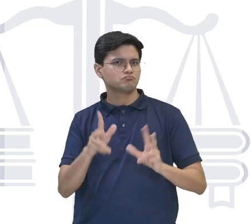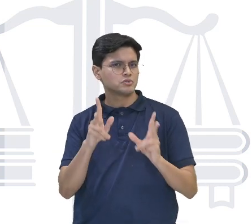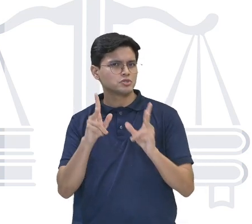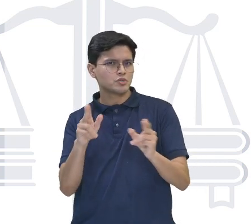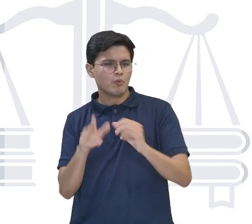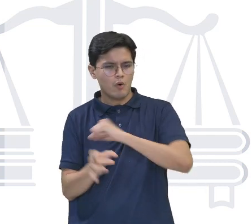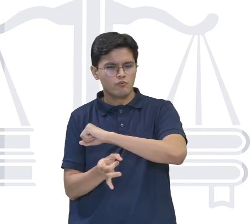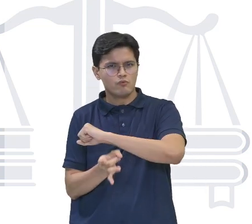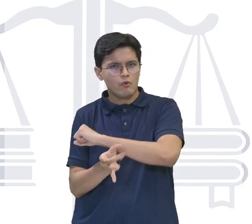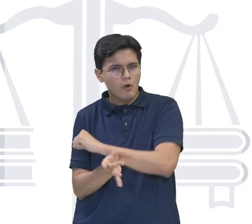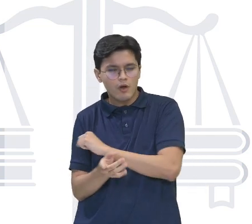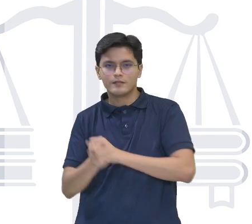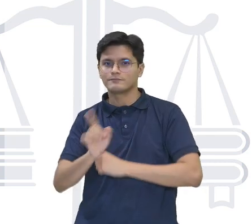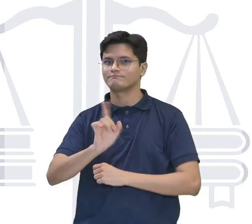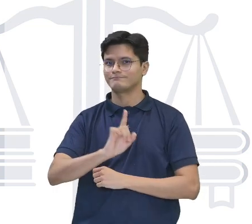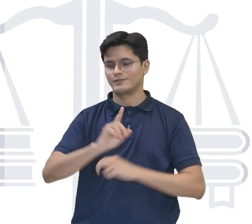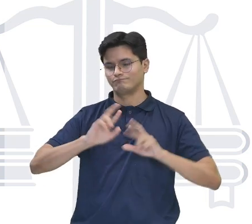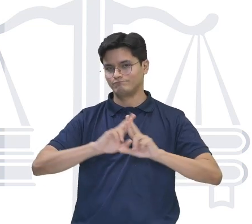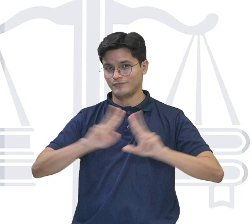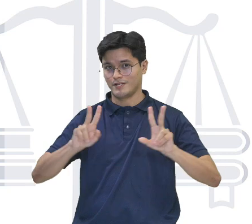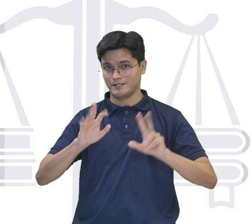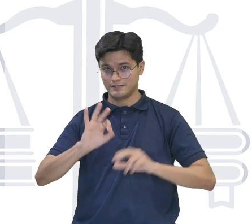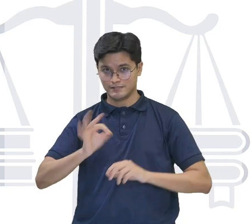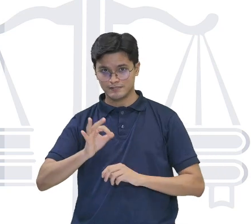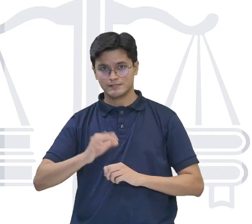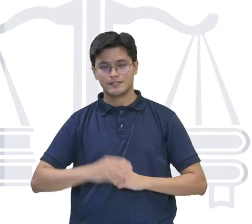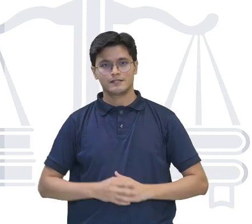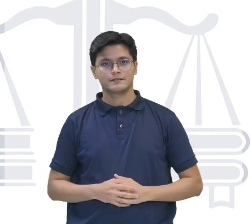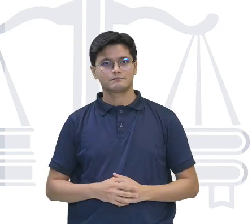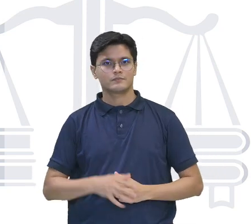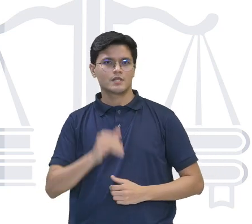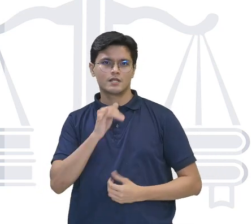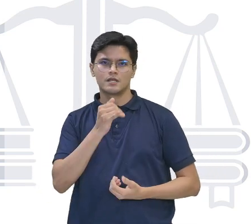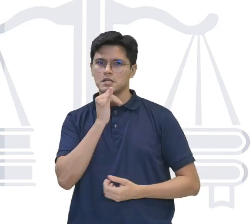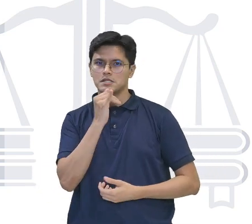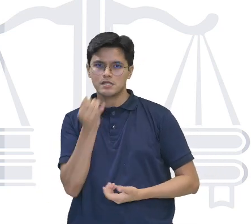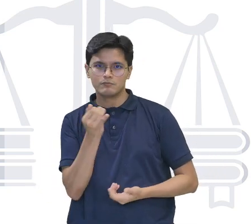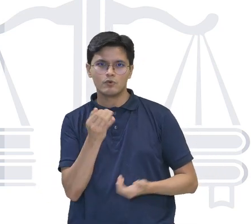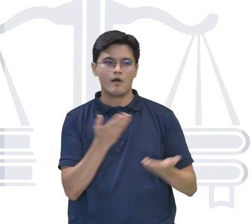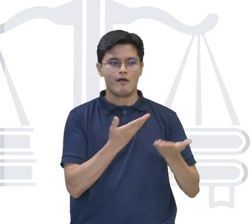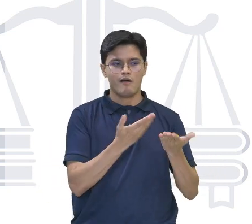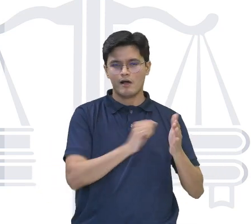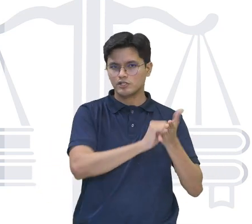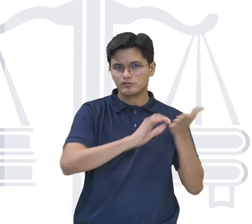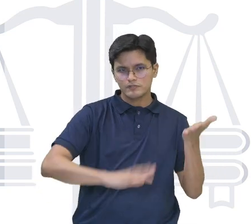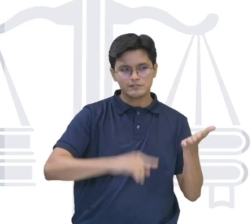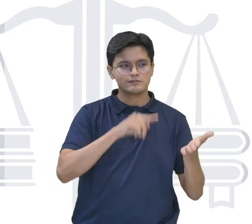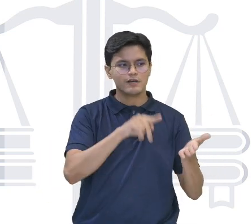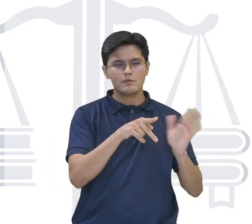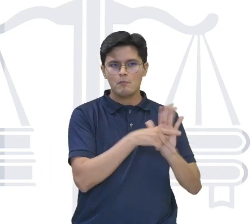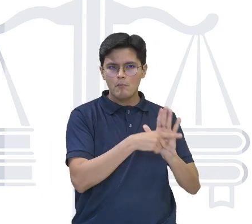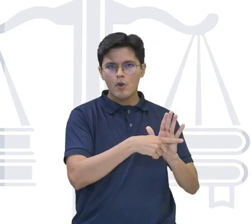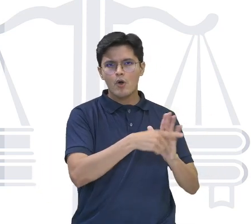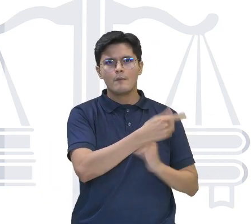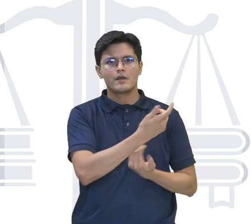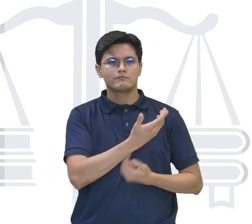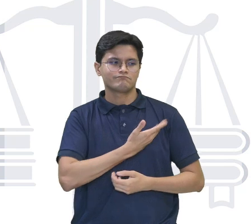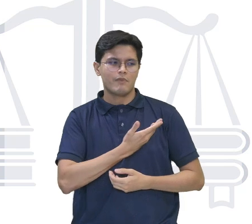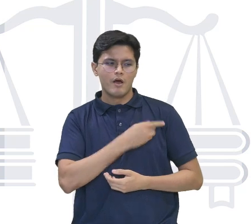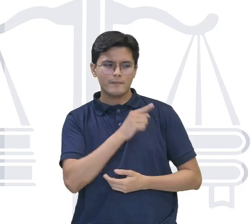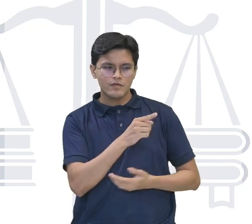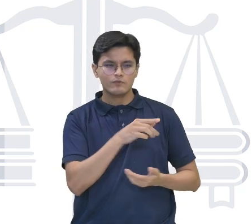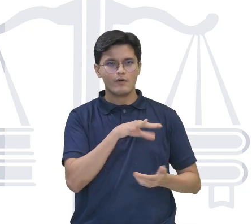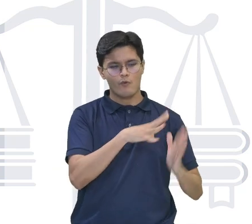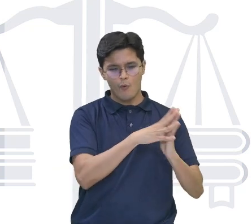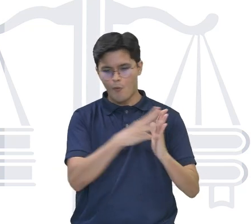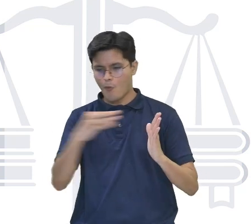exemplo, não é copiar a mesma tarefa do colega porque eu acho que ele sabe mais. Não é isso. É quando ele senta com esse